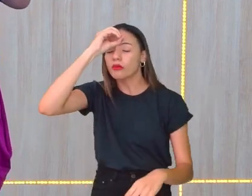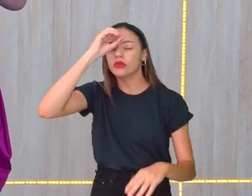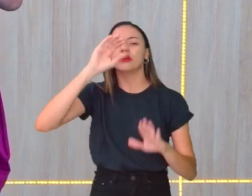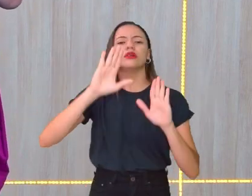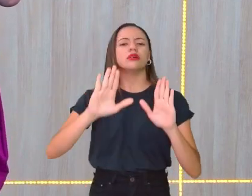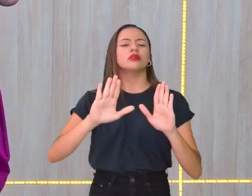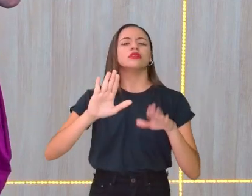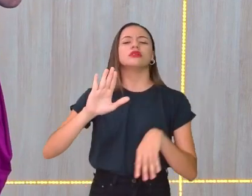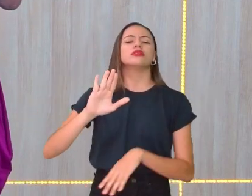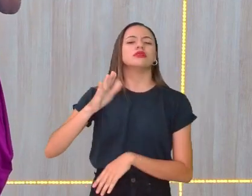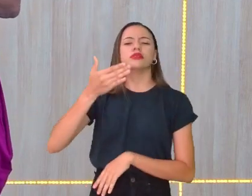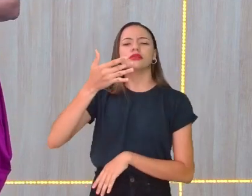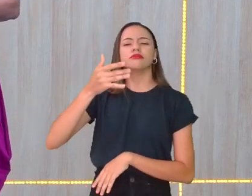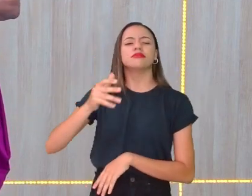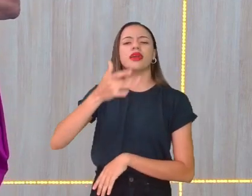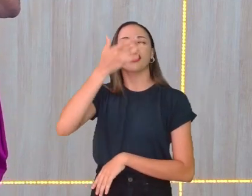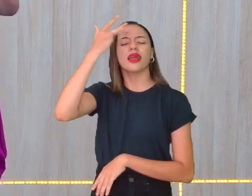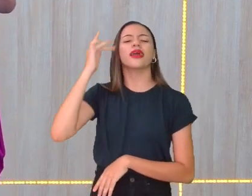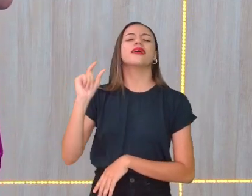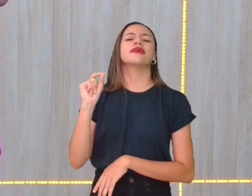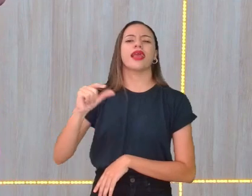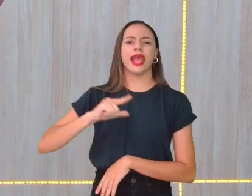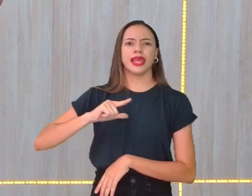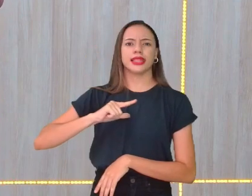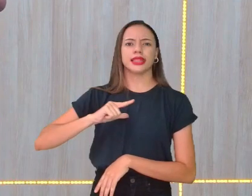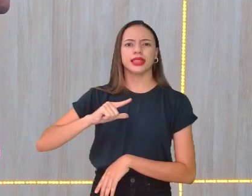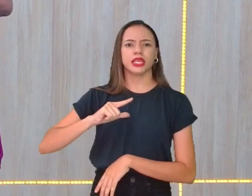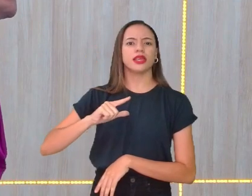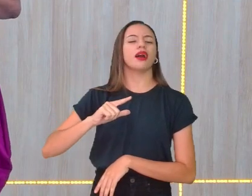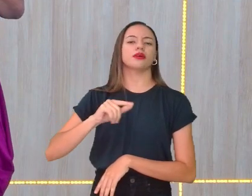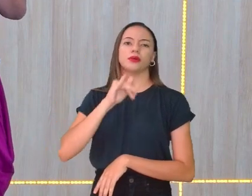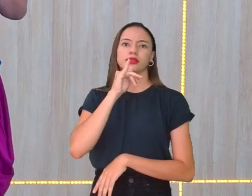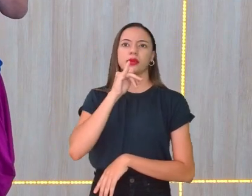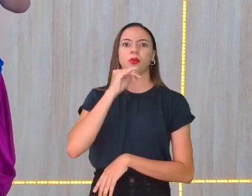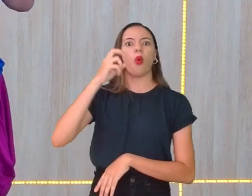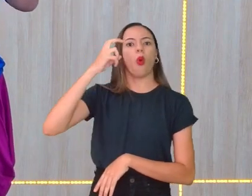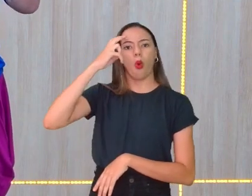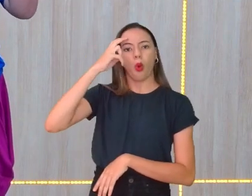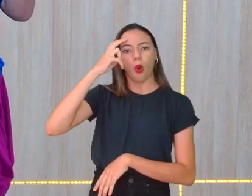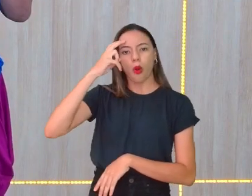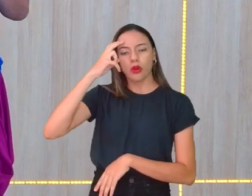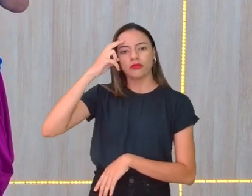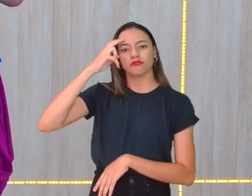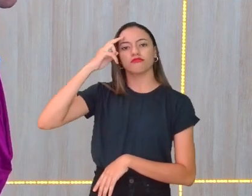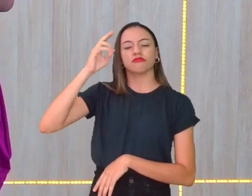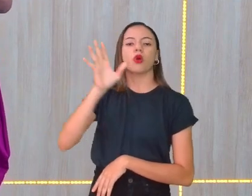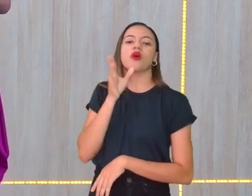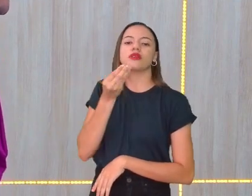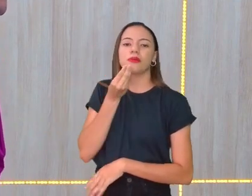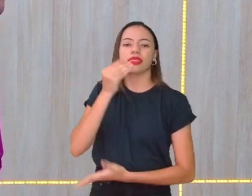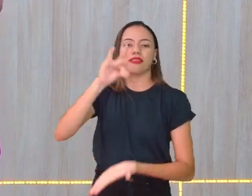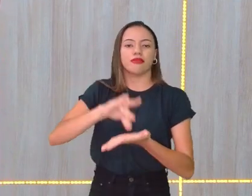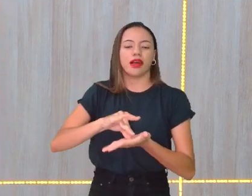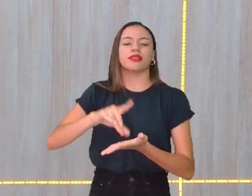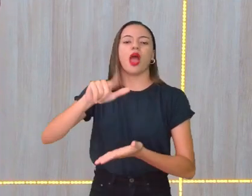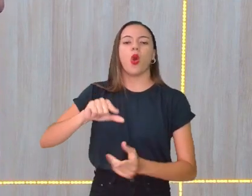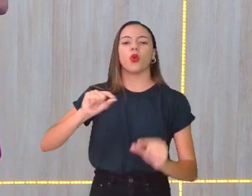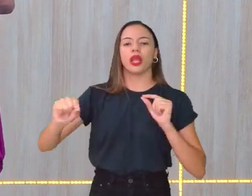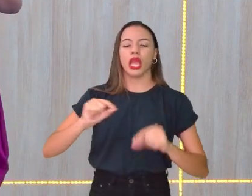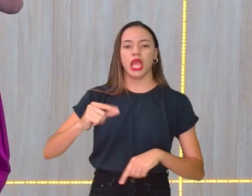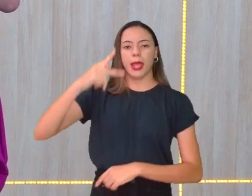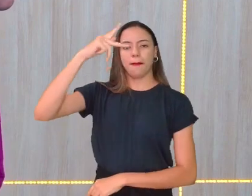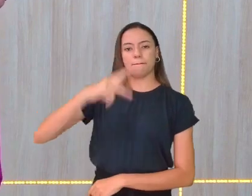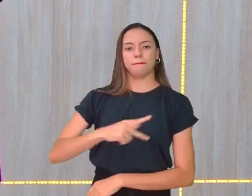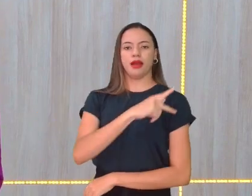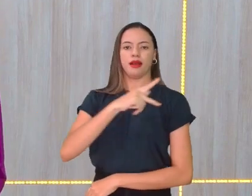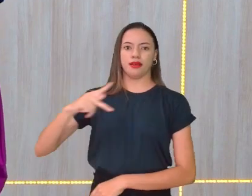instrução eram os clérigos, eram os padres, era o povo lá que dominava a religião